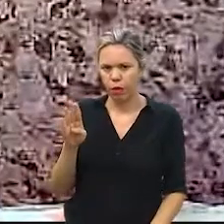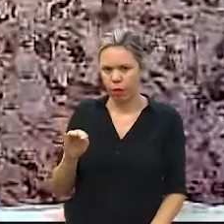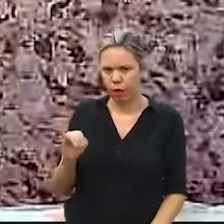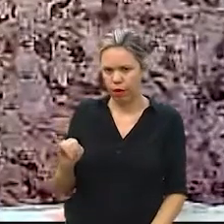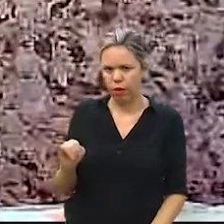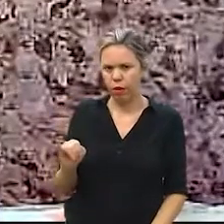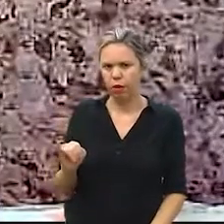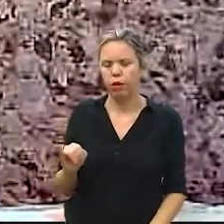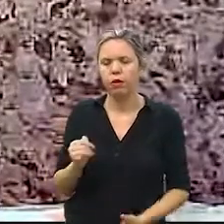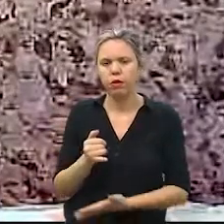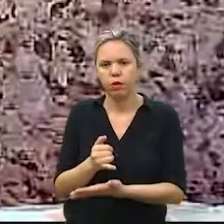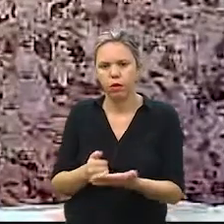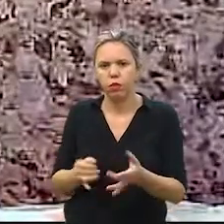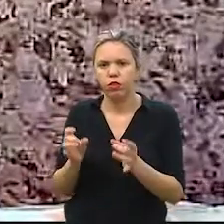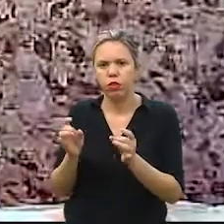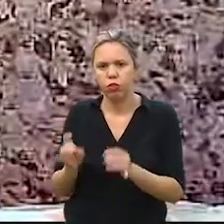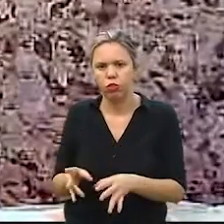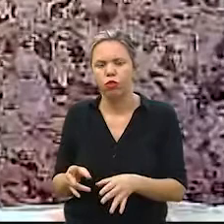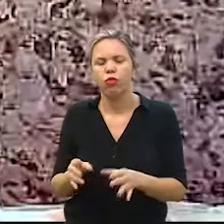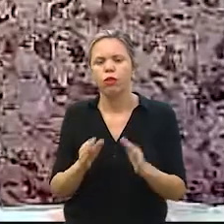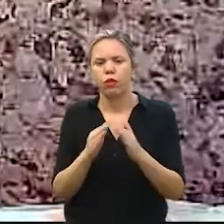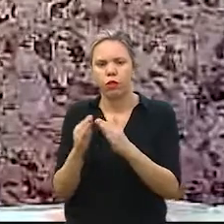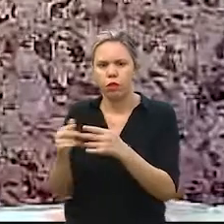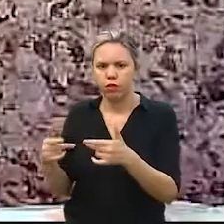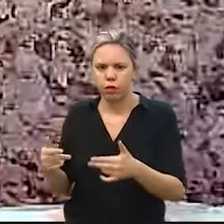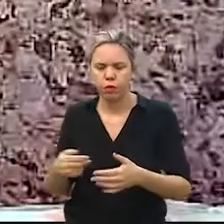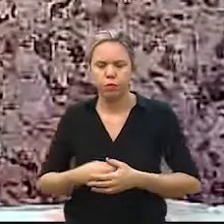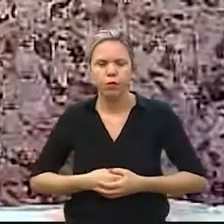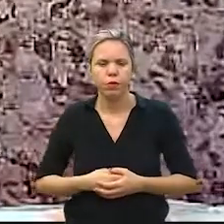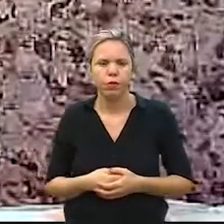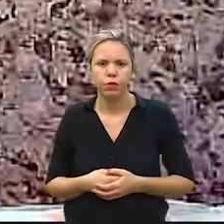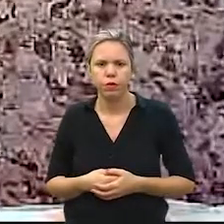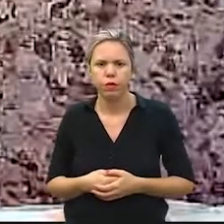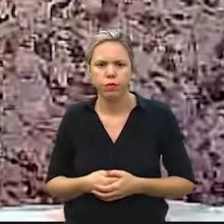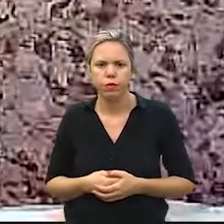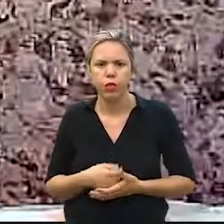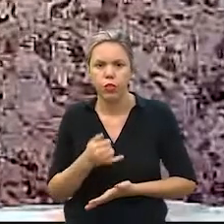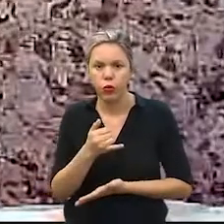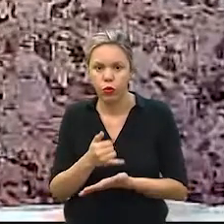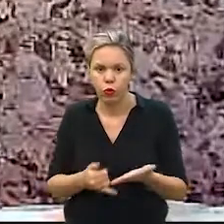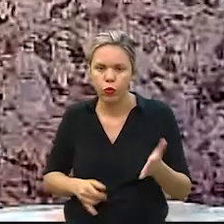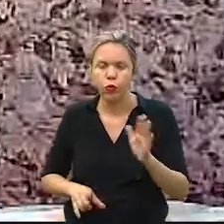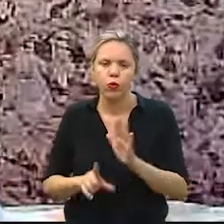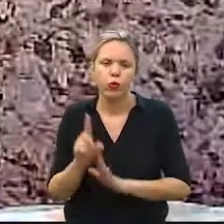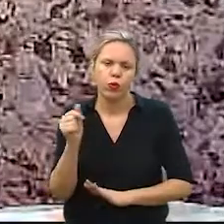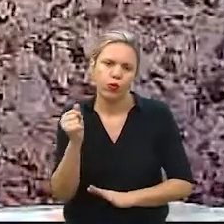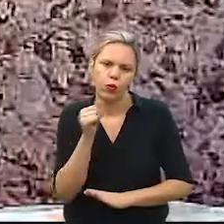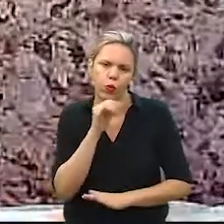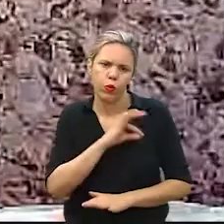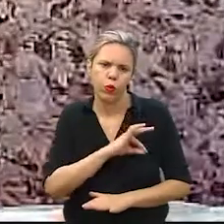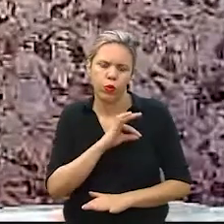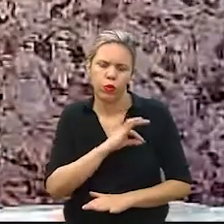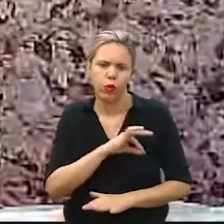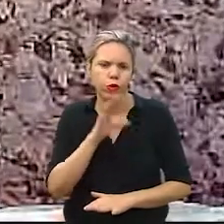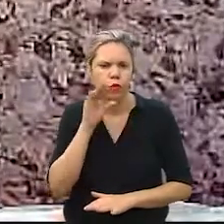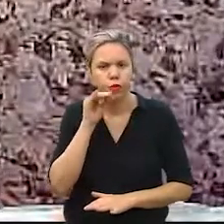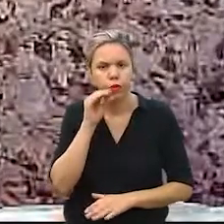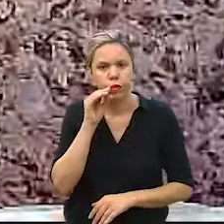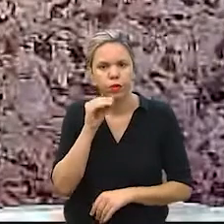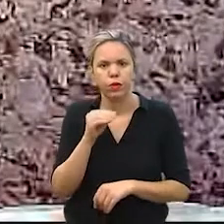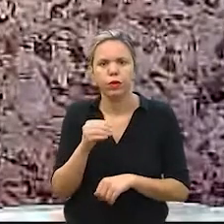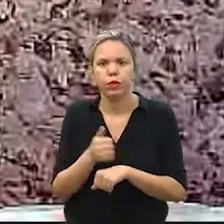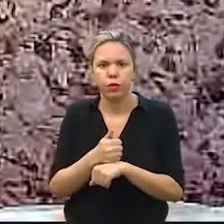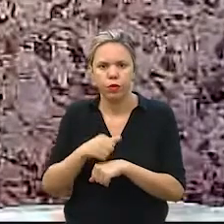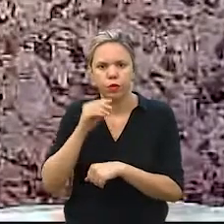imposto sobre transmissão de bens imóveis, e um imposto de renda dos funcionários